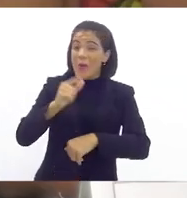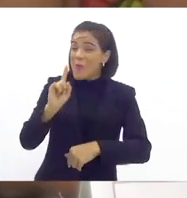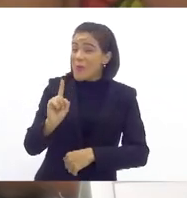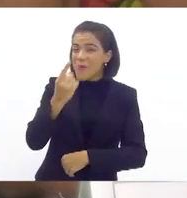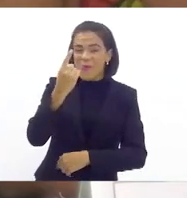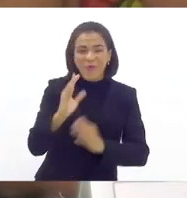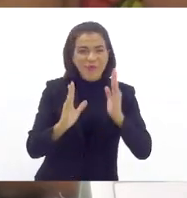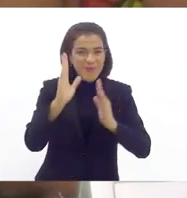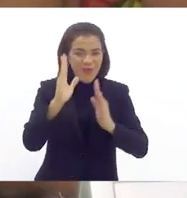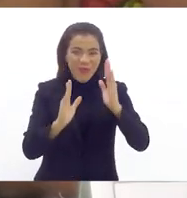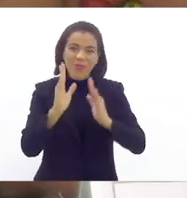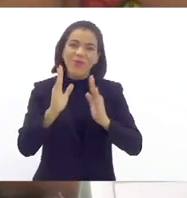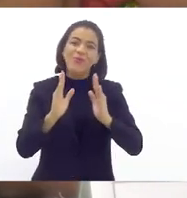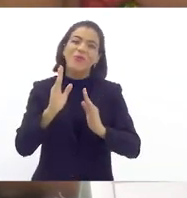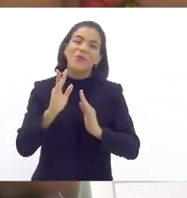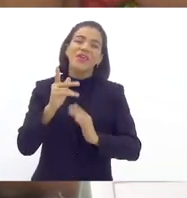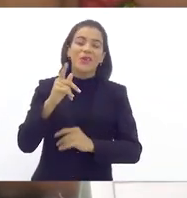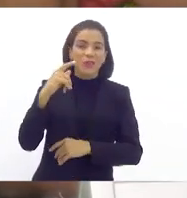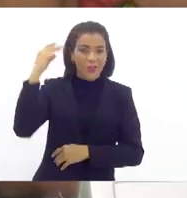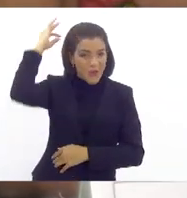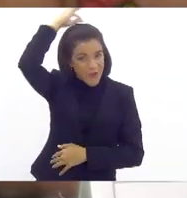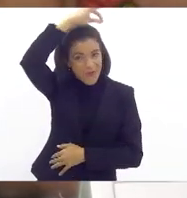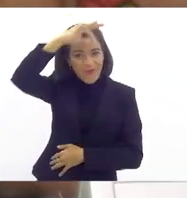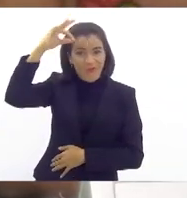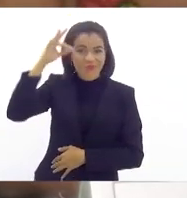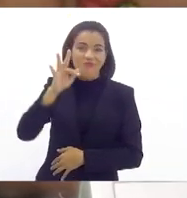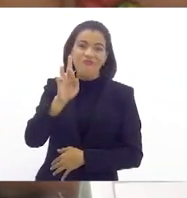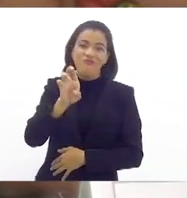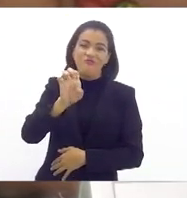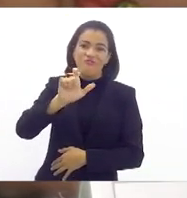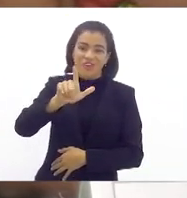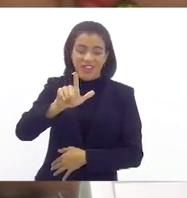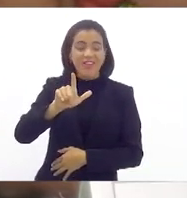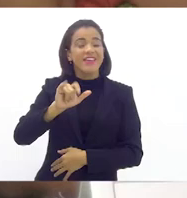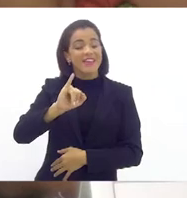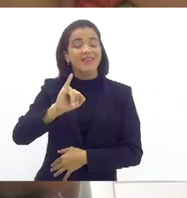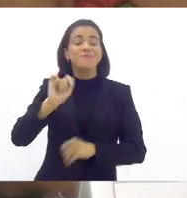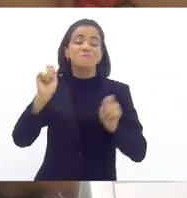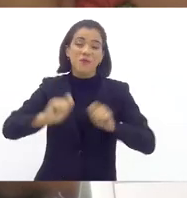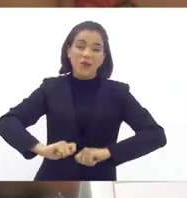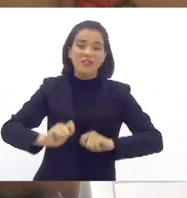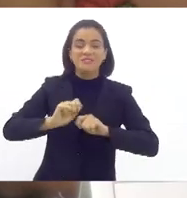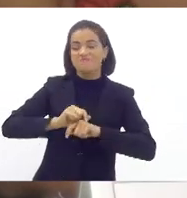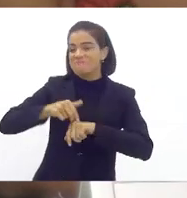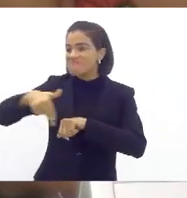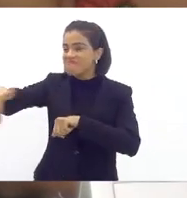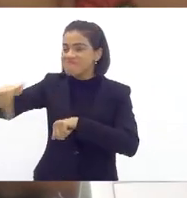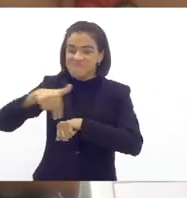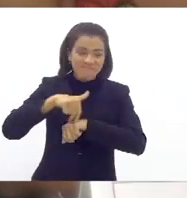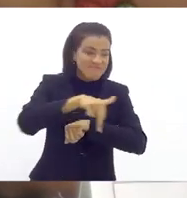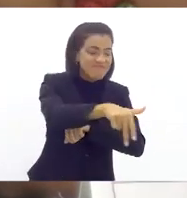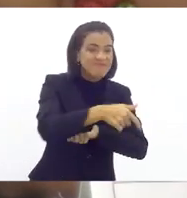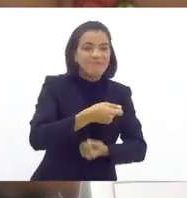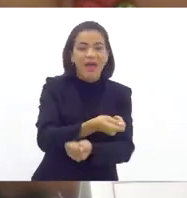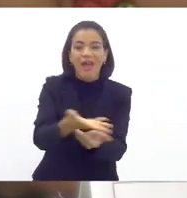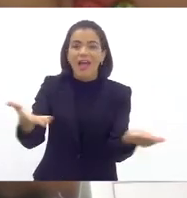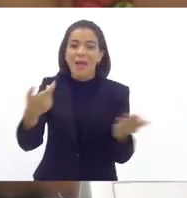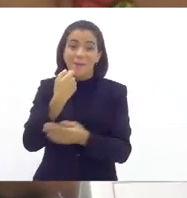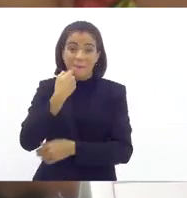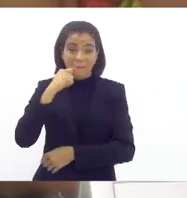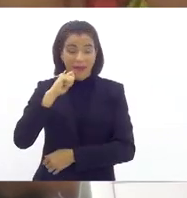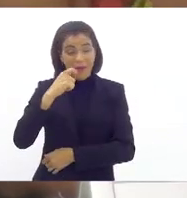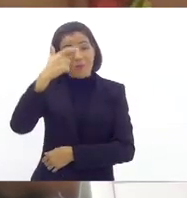convento para distribuir os pães. Então, ele está, saiu do convento, está distribuindo os pães e eu estou aqui o representando